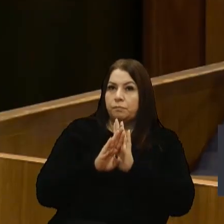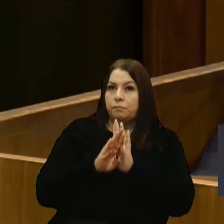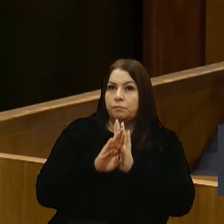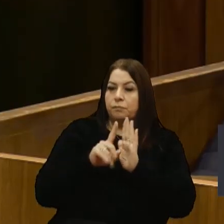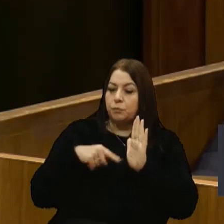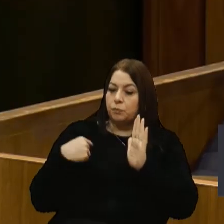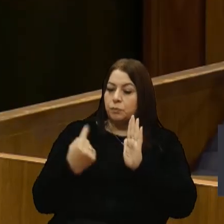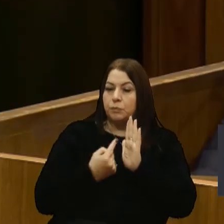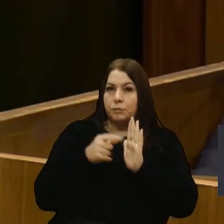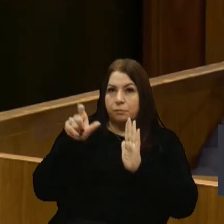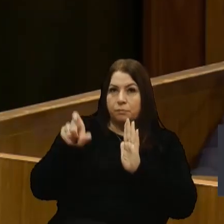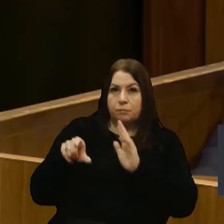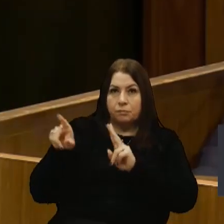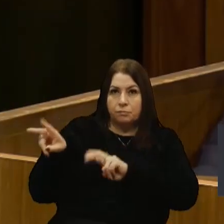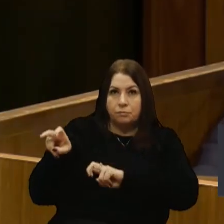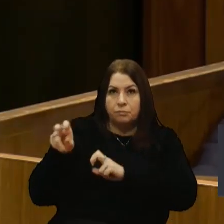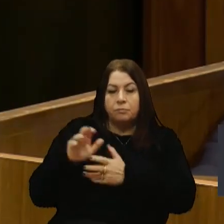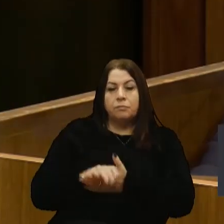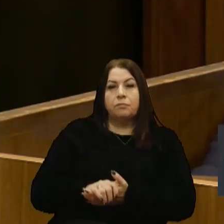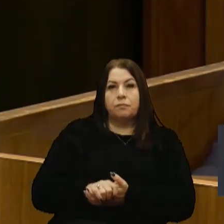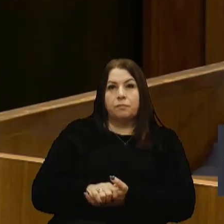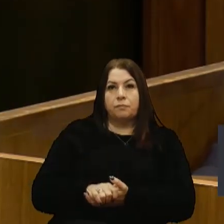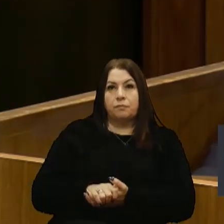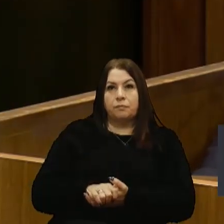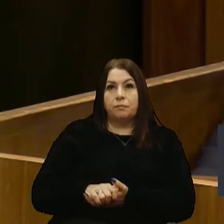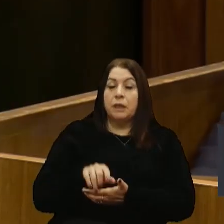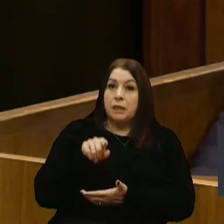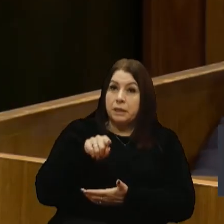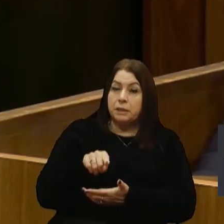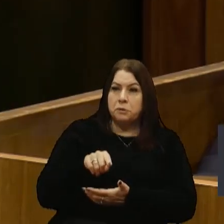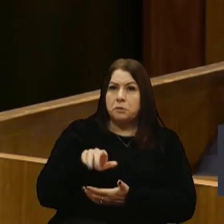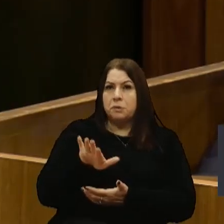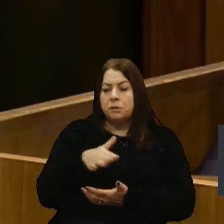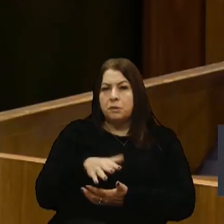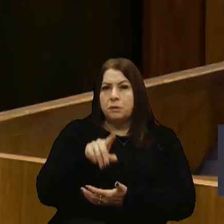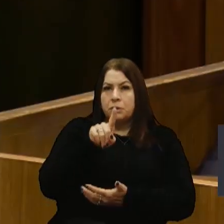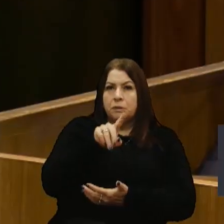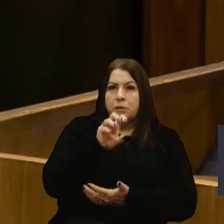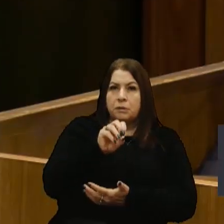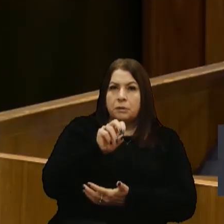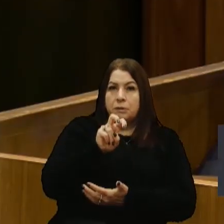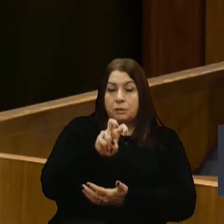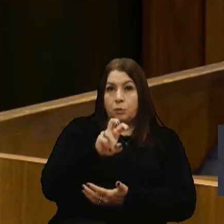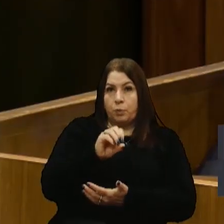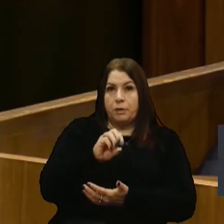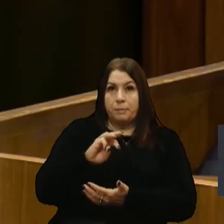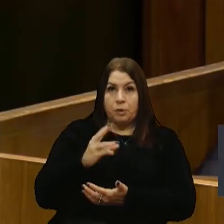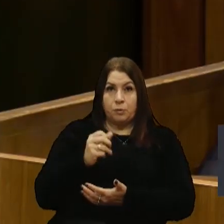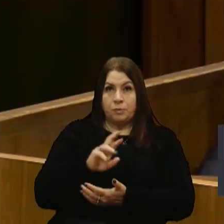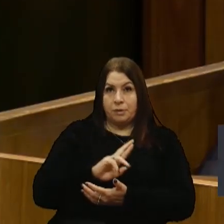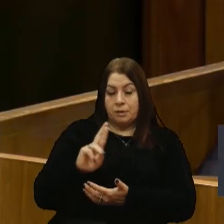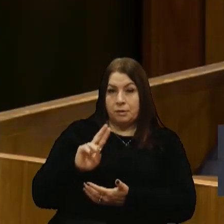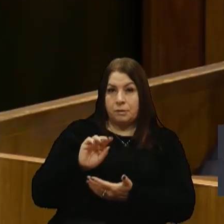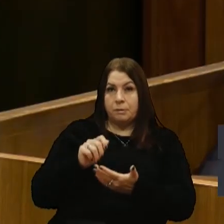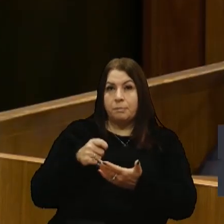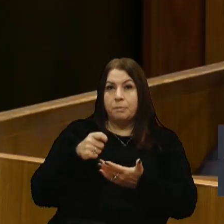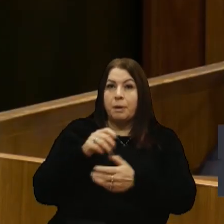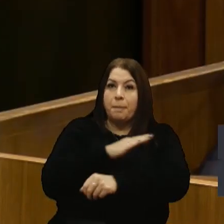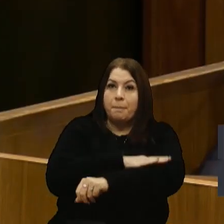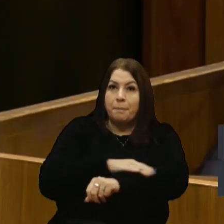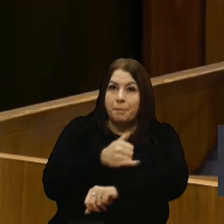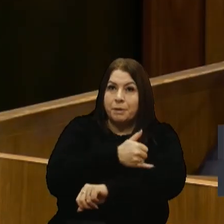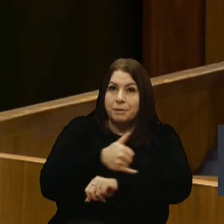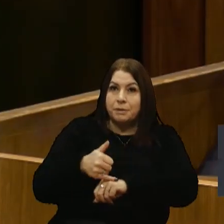nossos agricultores. Isso, se for em torno de 150 milhões de reais para pavimentar